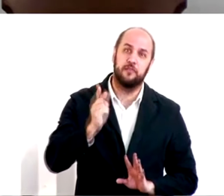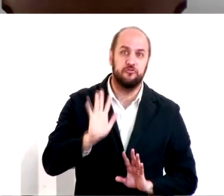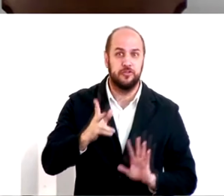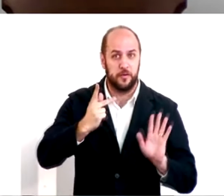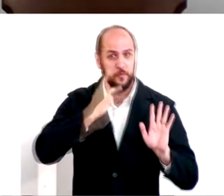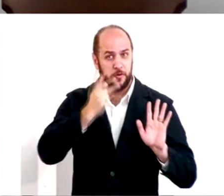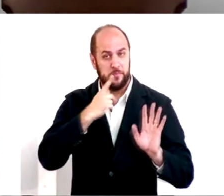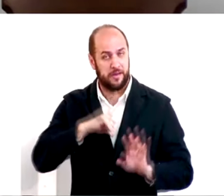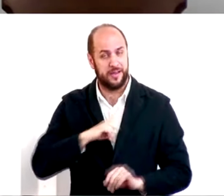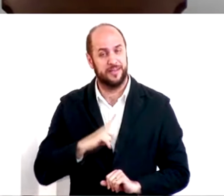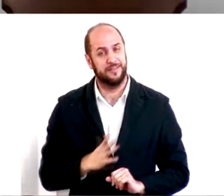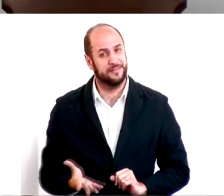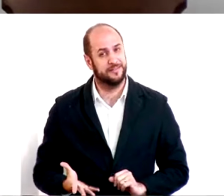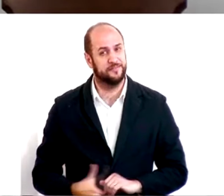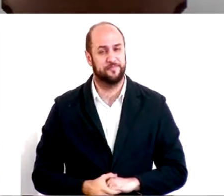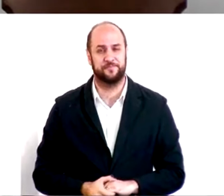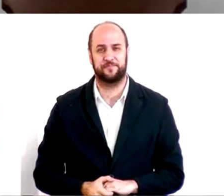cumprirá.